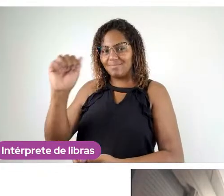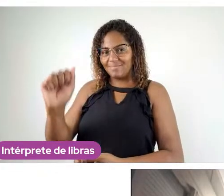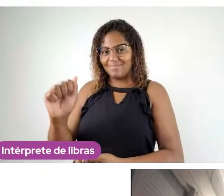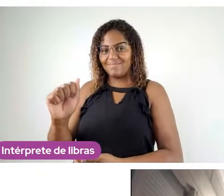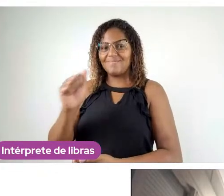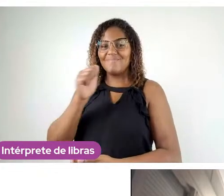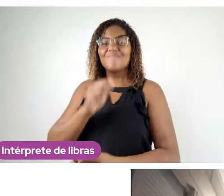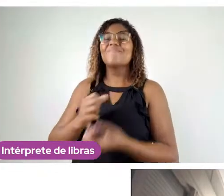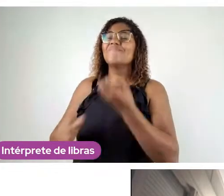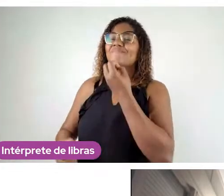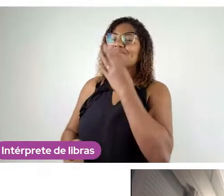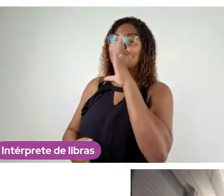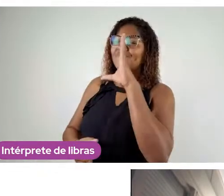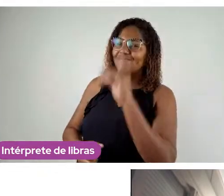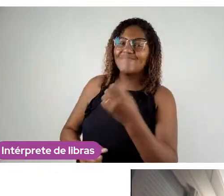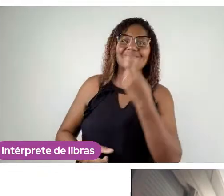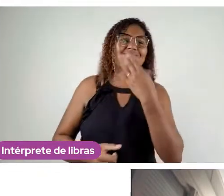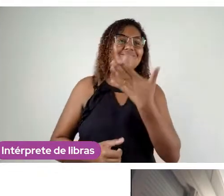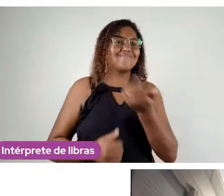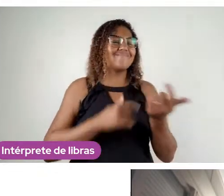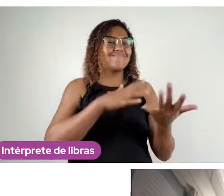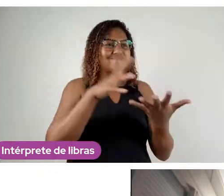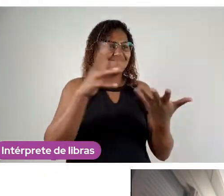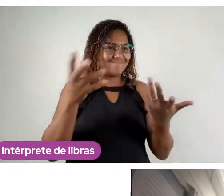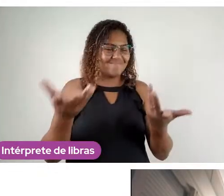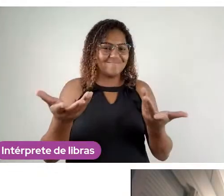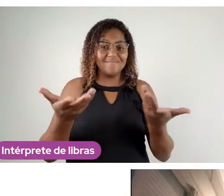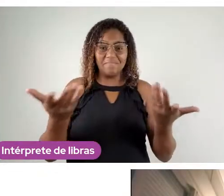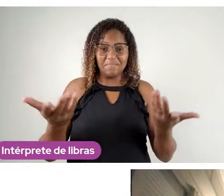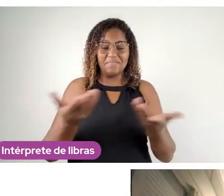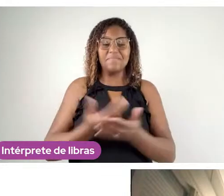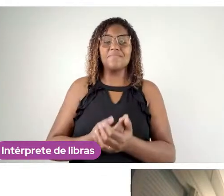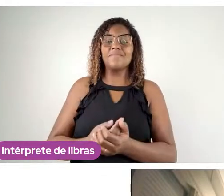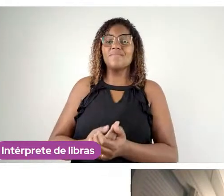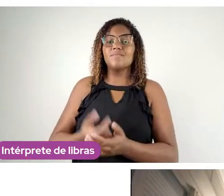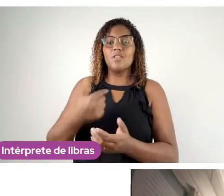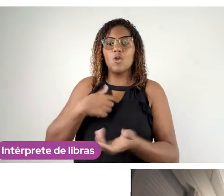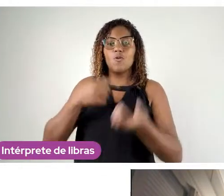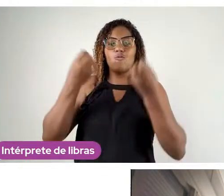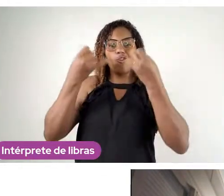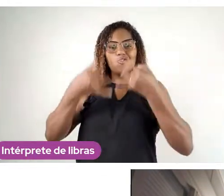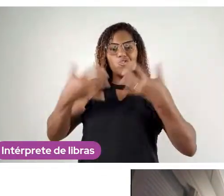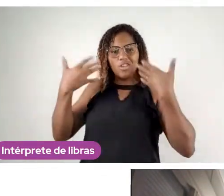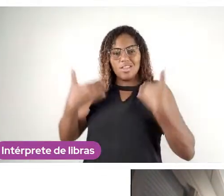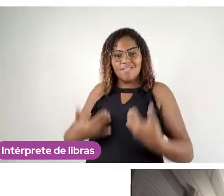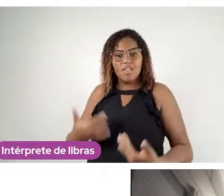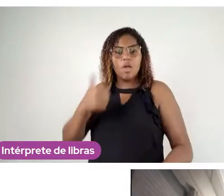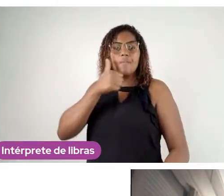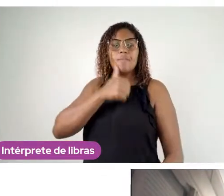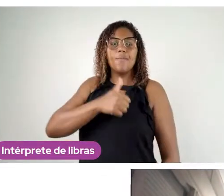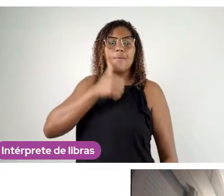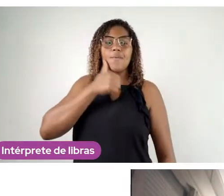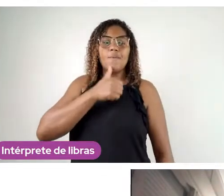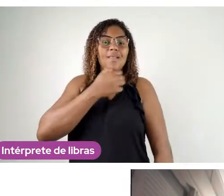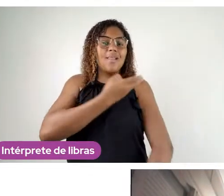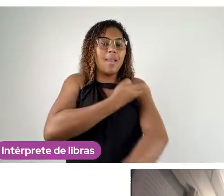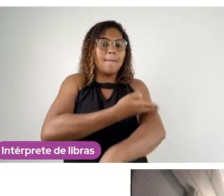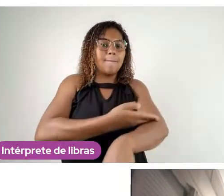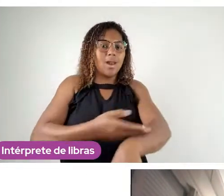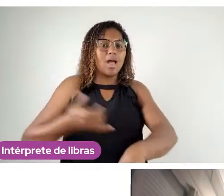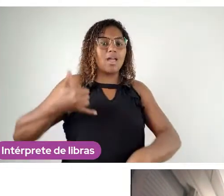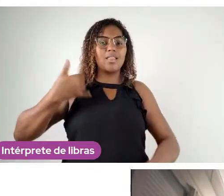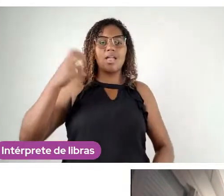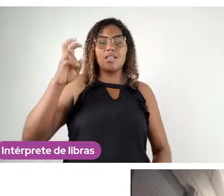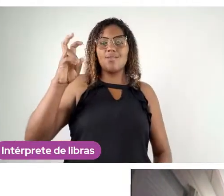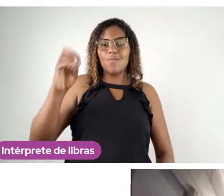Boa noite, todo mundo. Eu vou fazer a minha descrição. Eu sou uma mulher branca, de 50 anos,